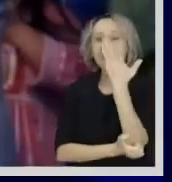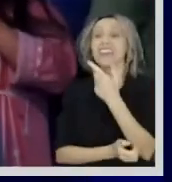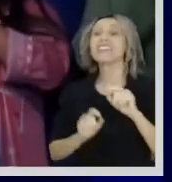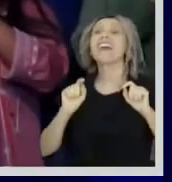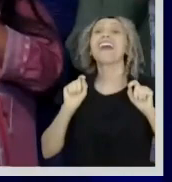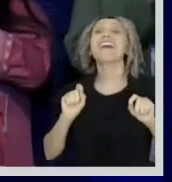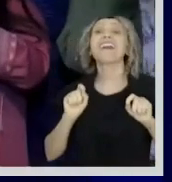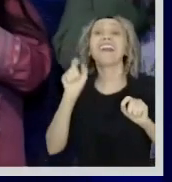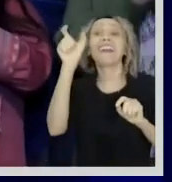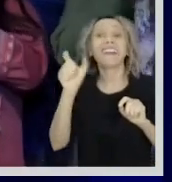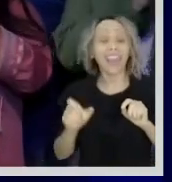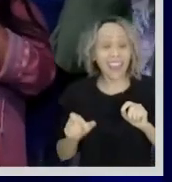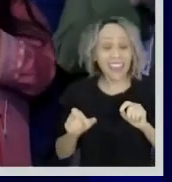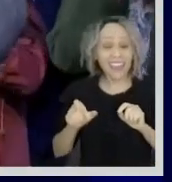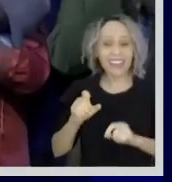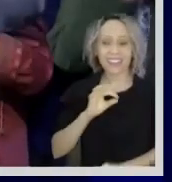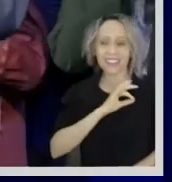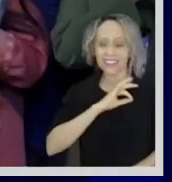furacão chegou.